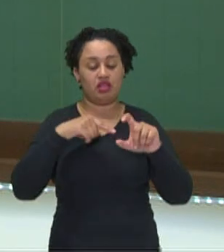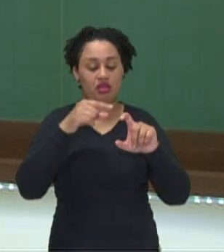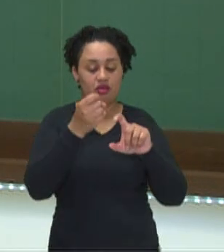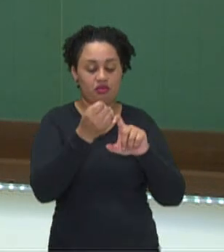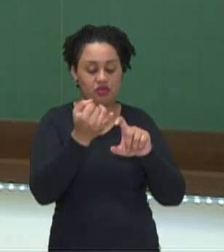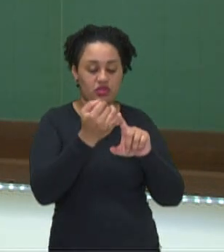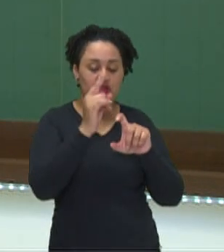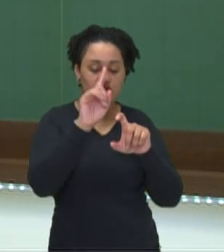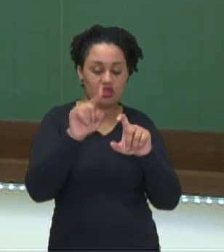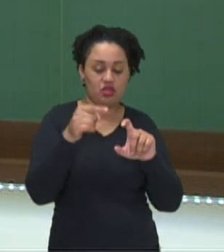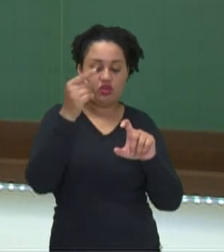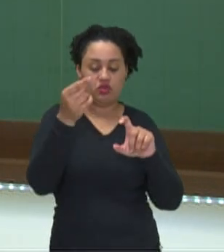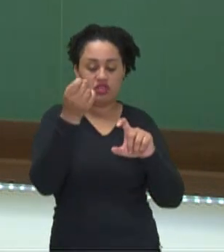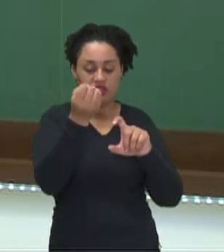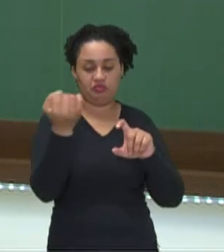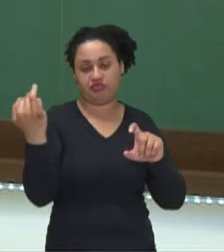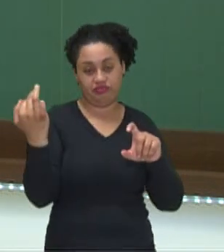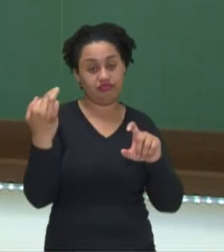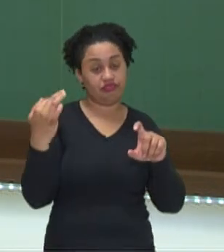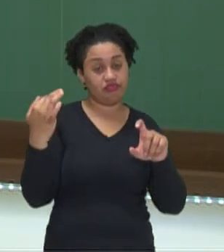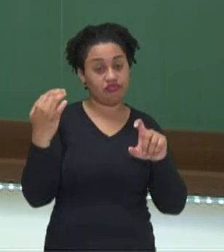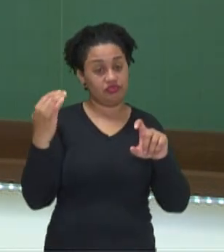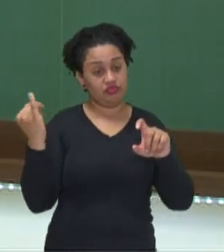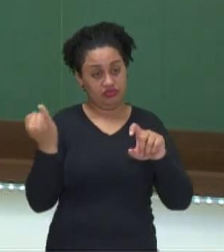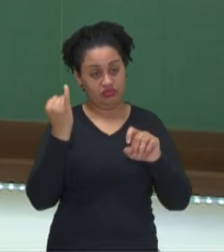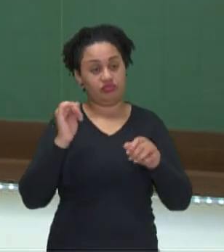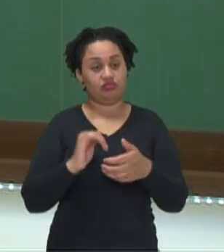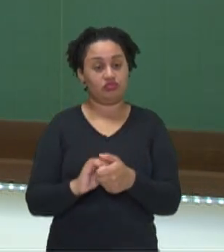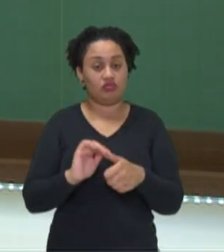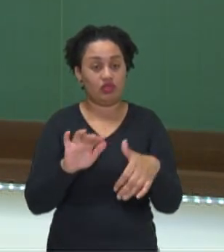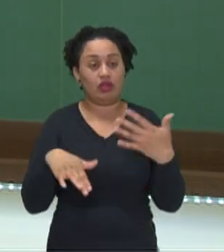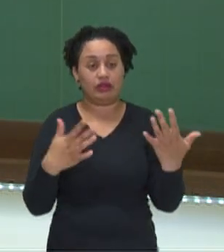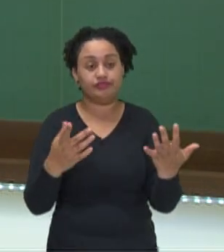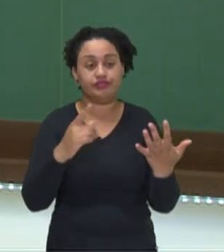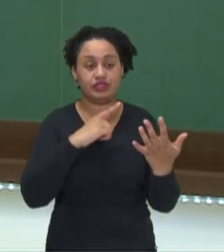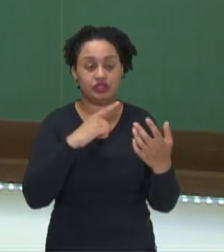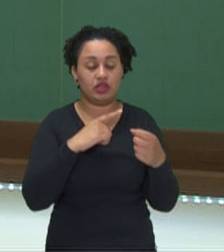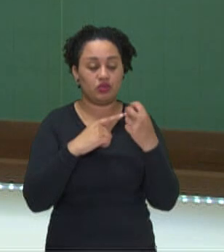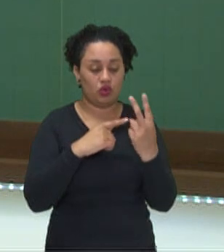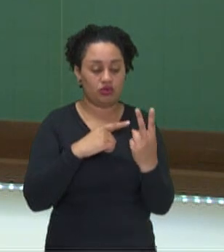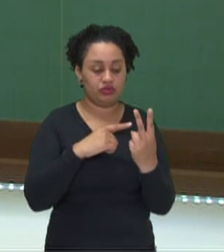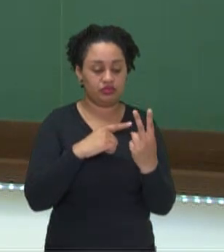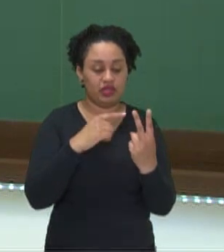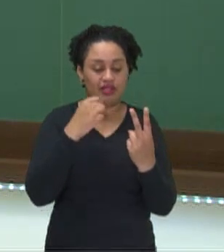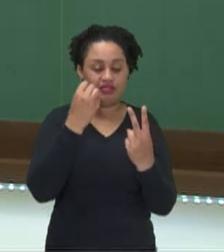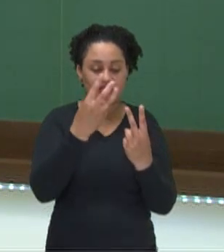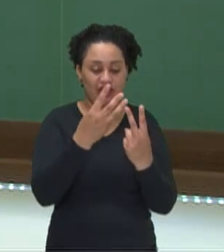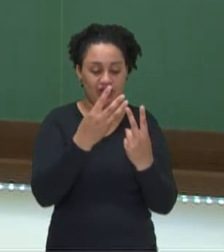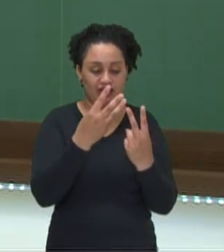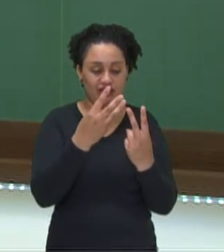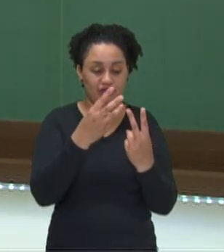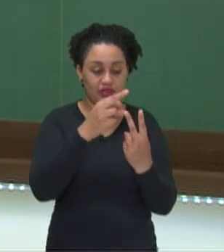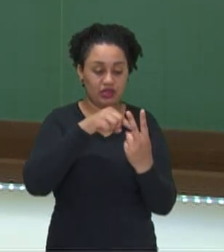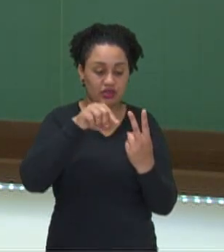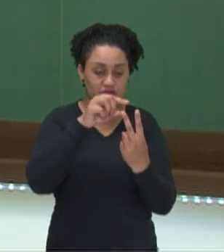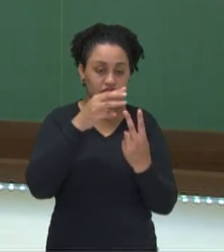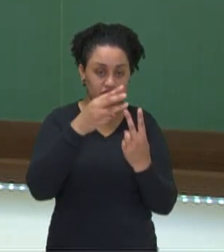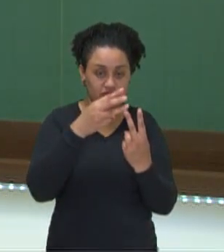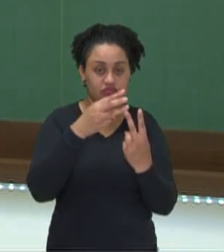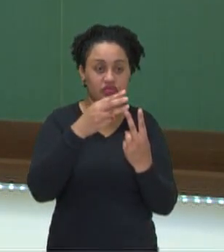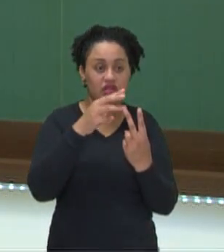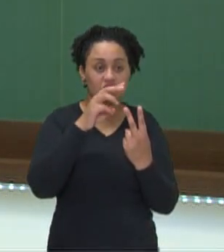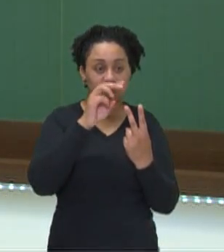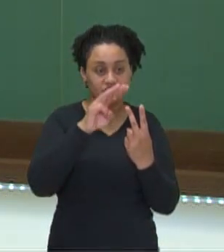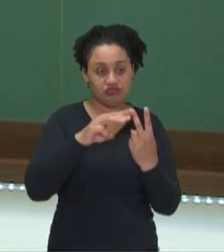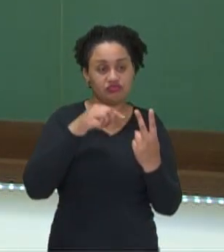potência elevada a outra potência. Ou seja, eu tenho 2 elevado a 3 e esse